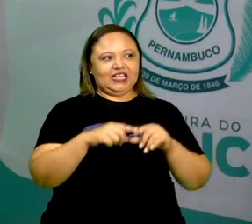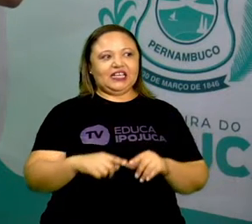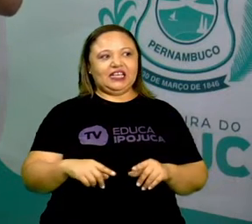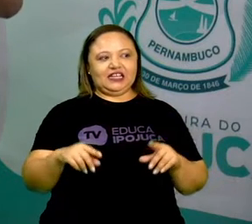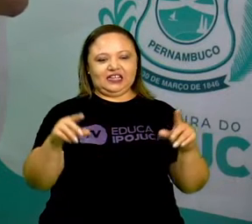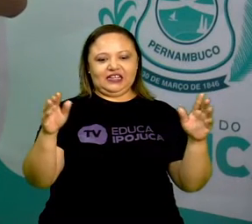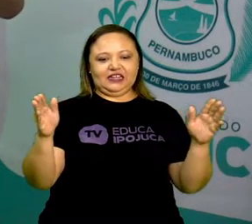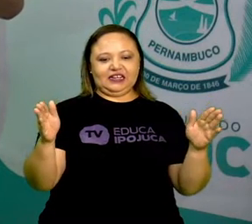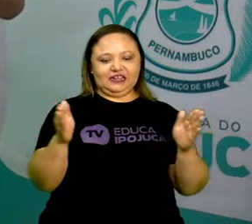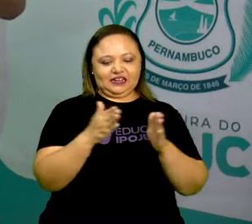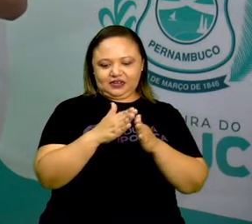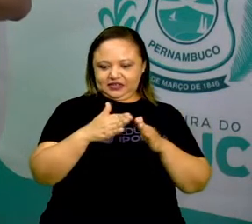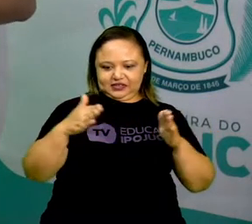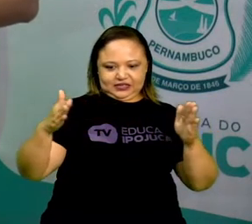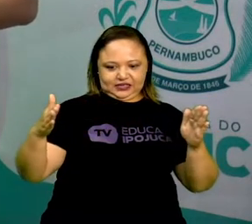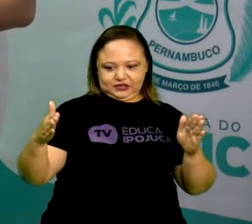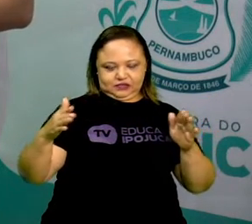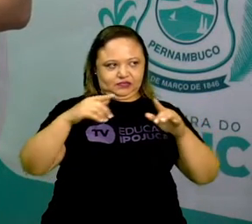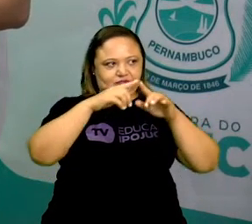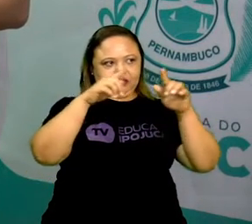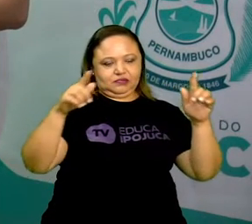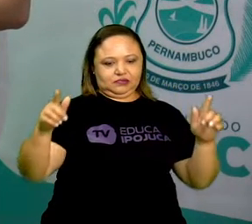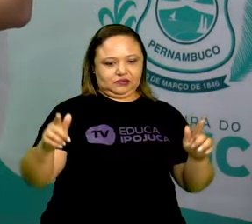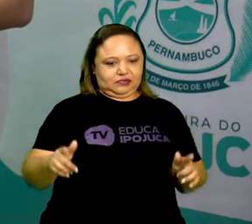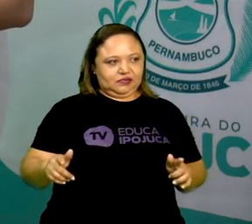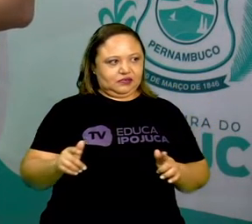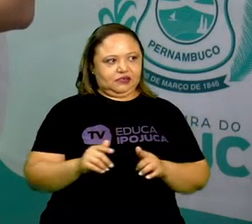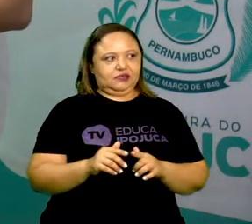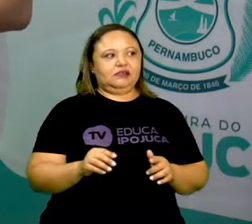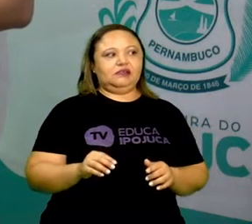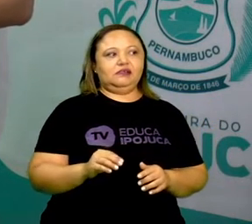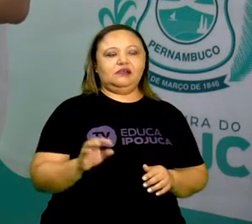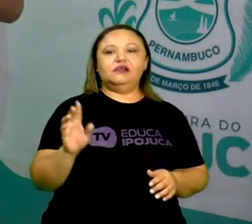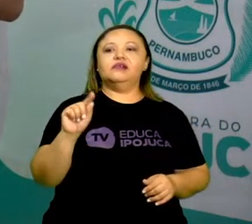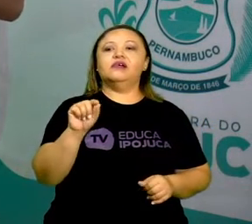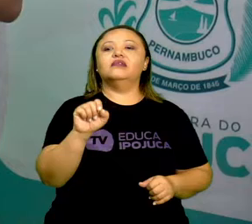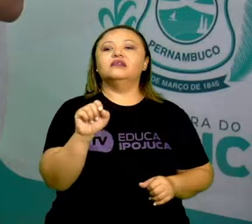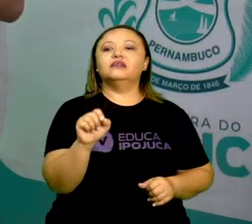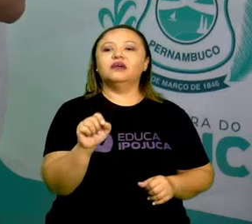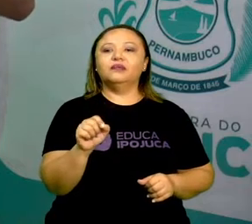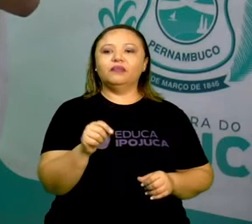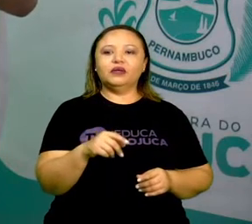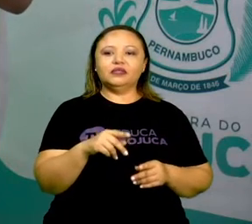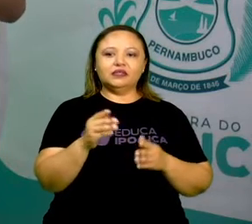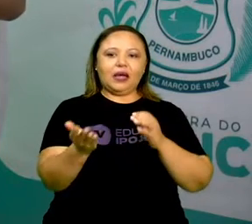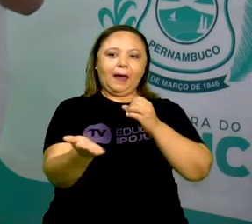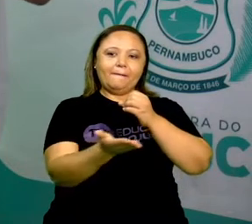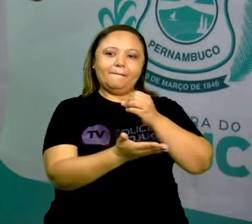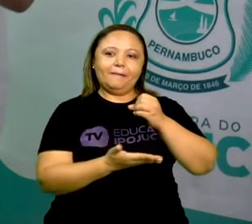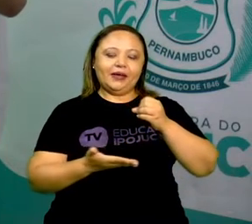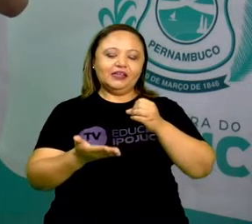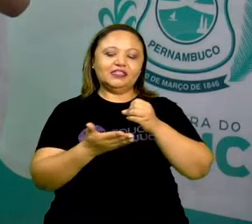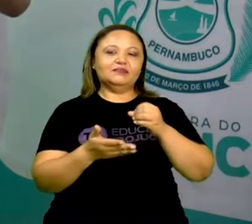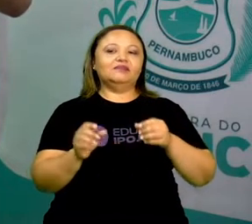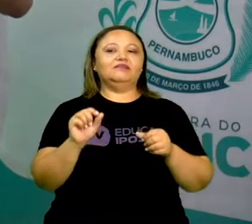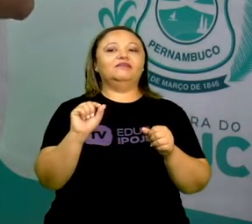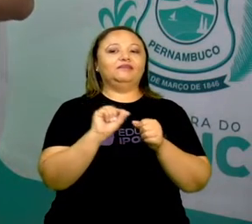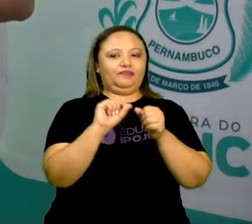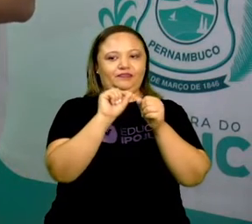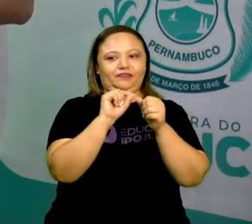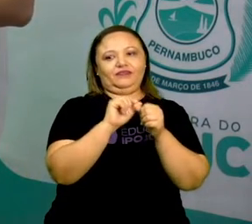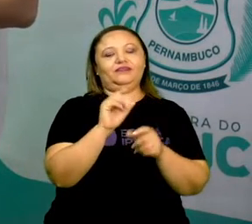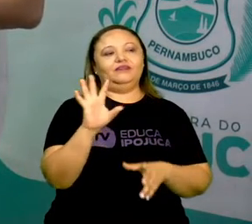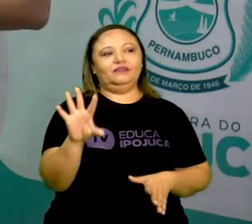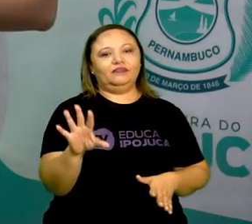montar esse bloco retangular. Aqui é a planificação, que é a base para a montagem.